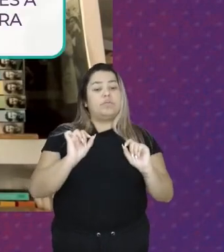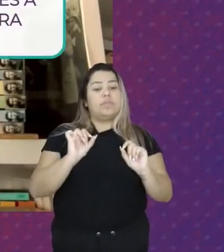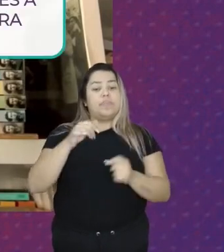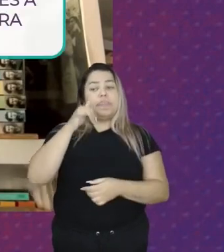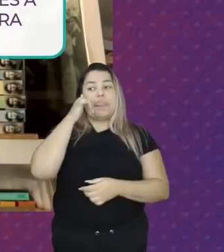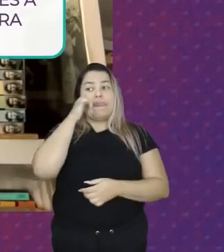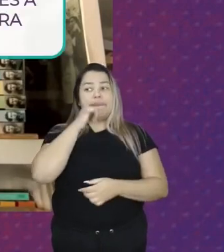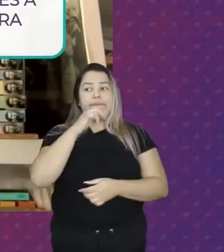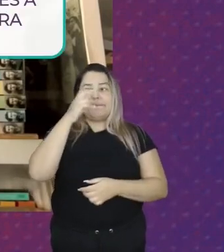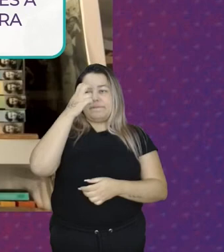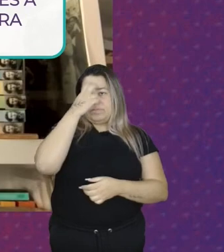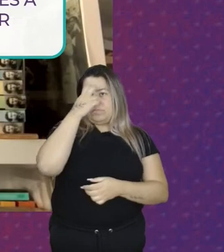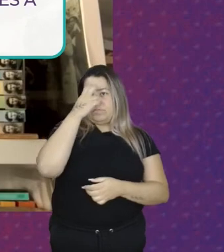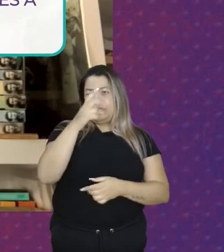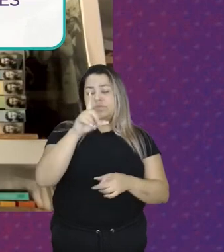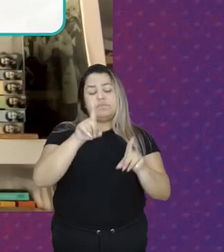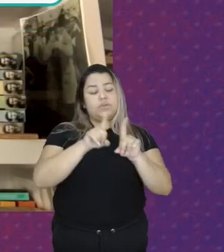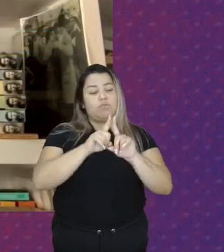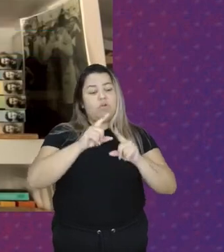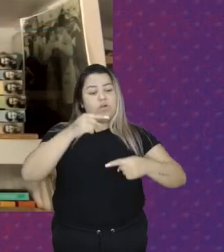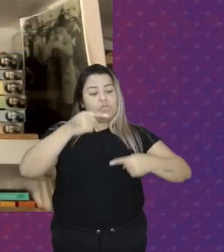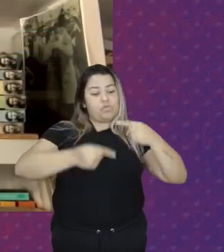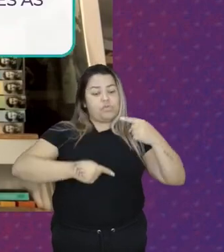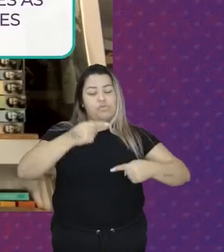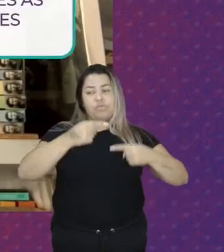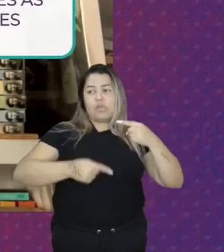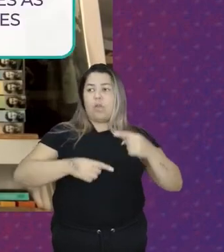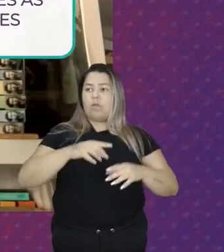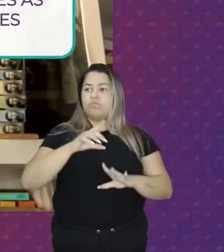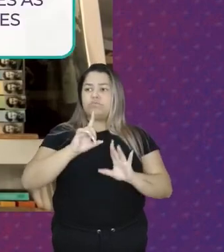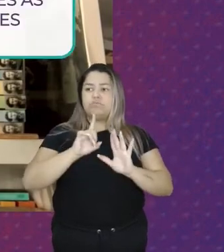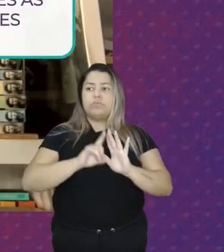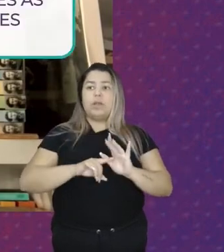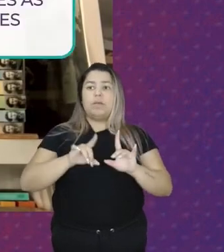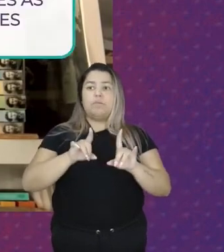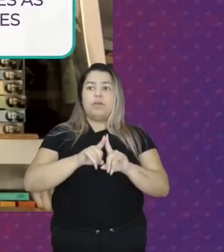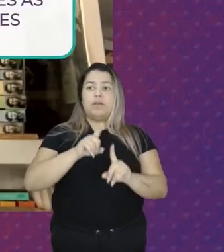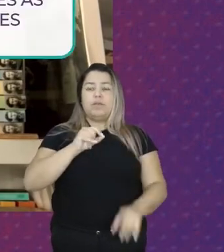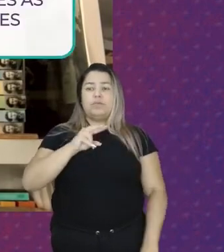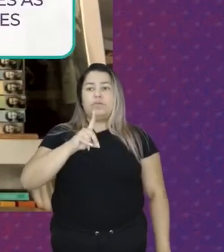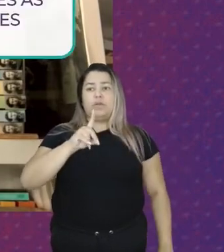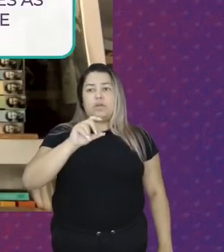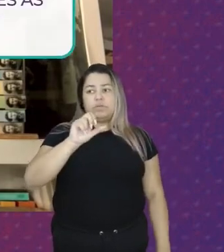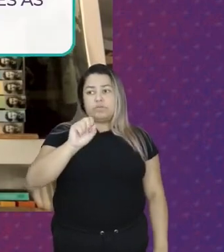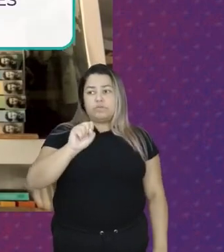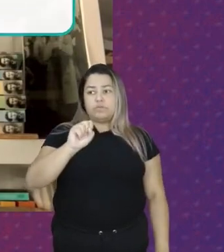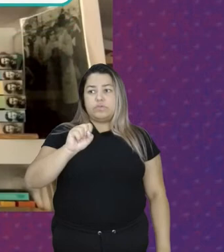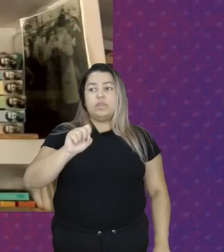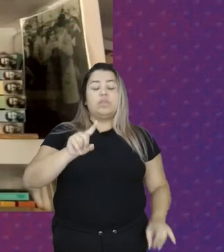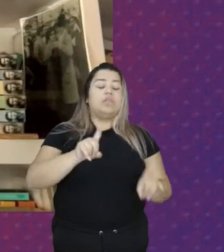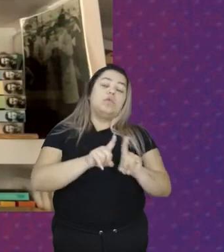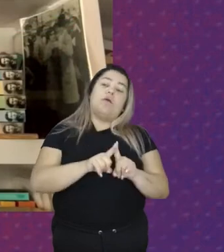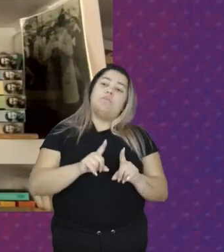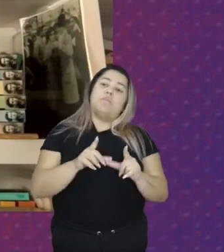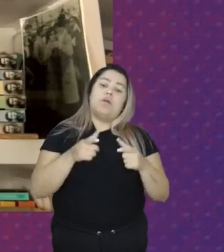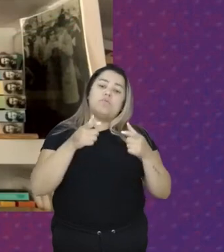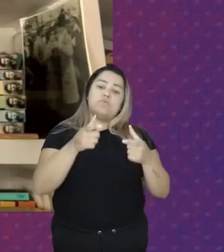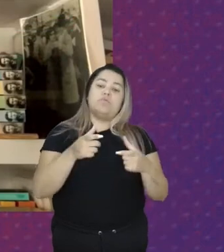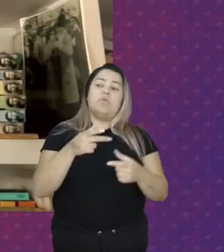à cultura nos remete à discussão sobre o direito das mulheres às cidades e ao espaço